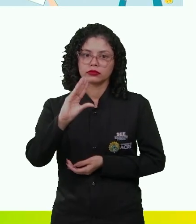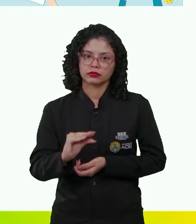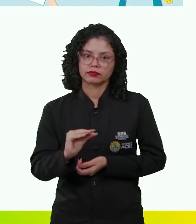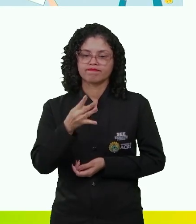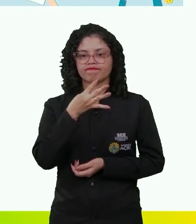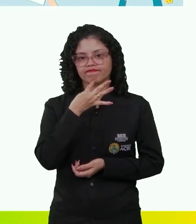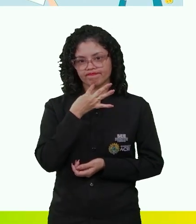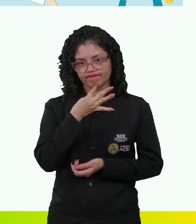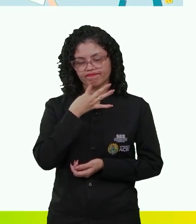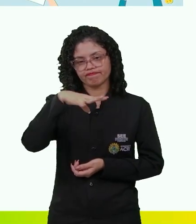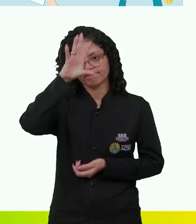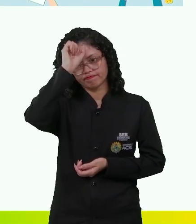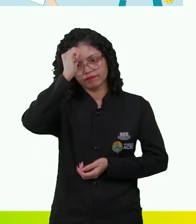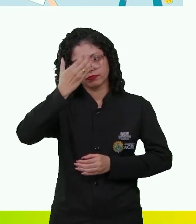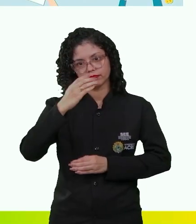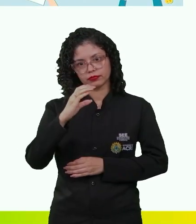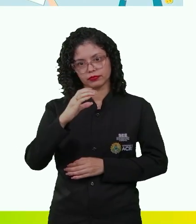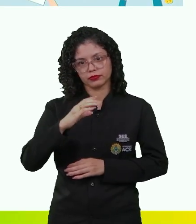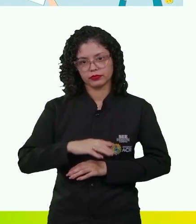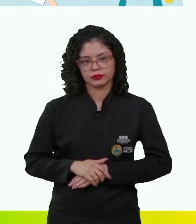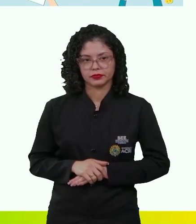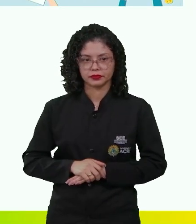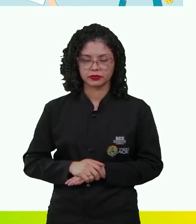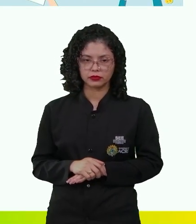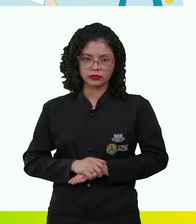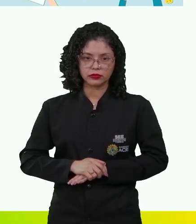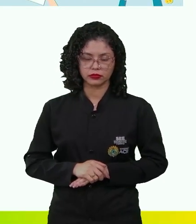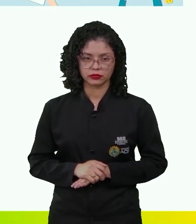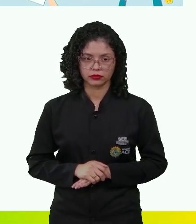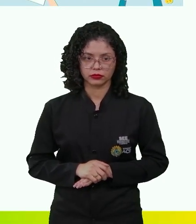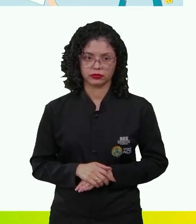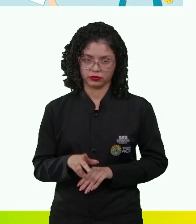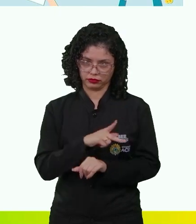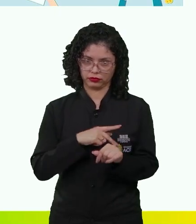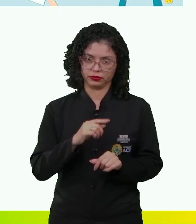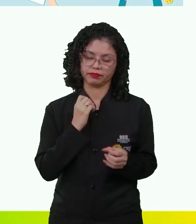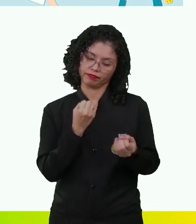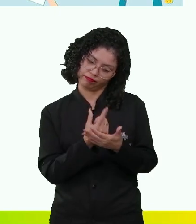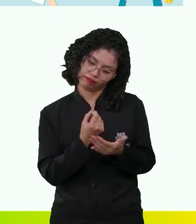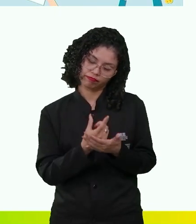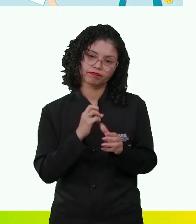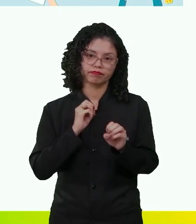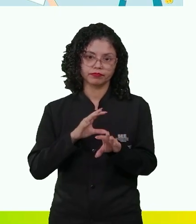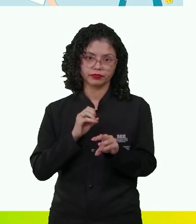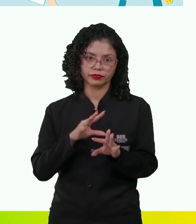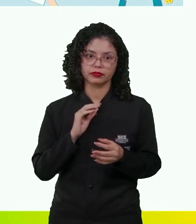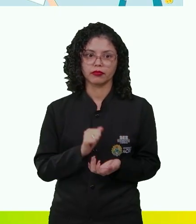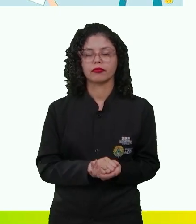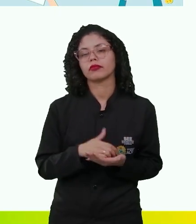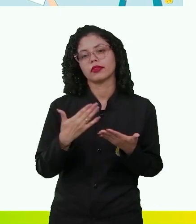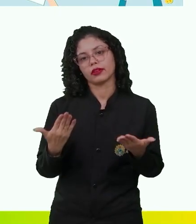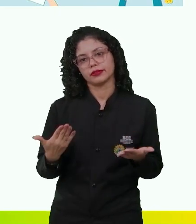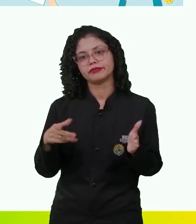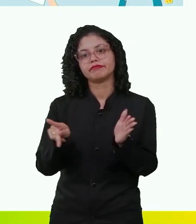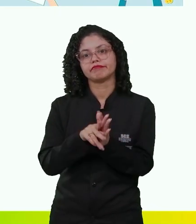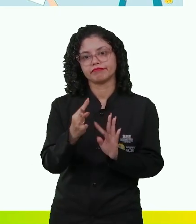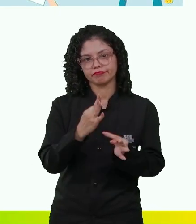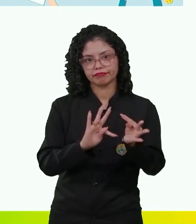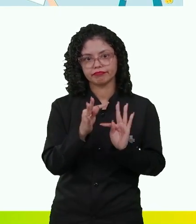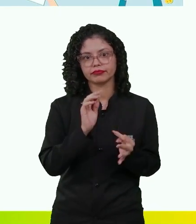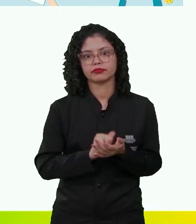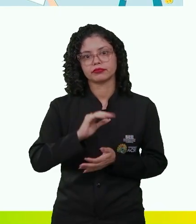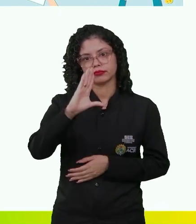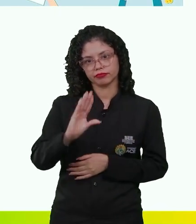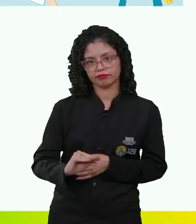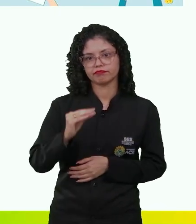e baixo nível de conhecimento científico. Ora, se esses países não investem em educação, a deficiência tecnológica e o